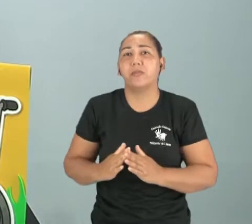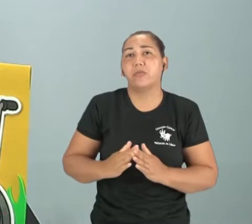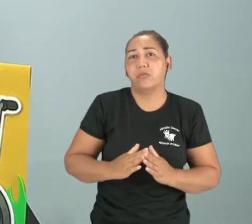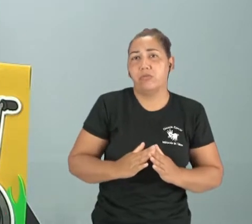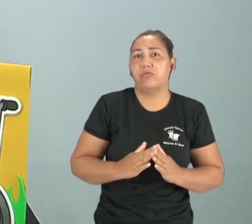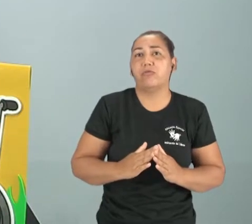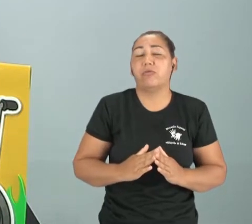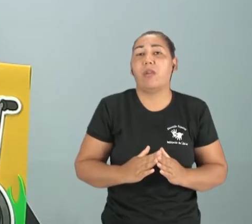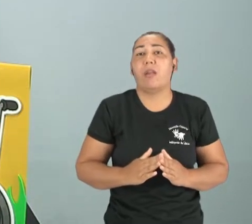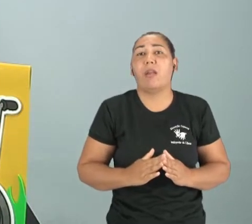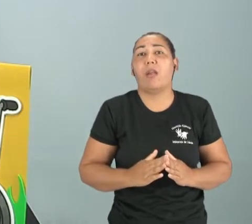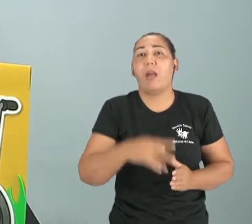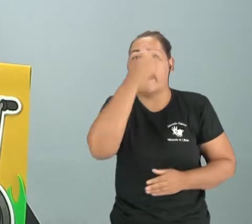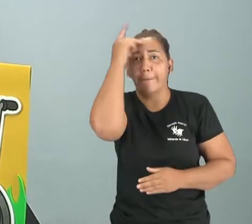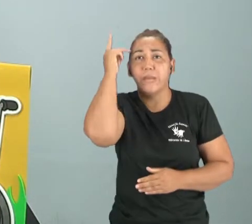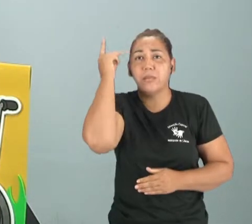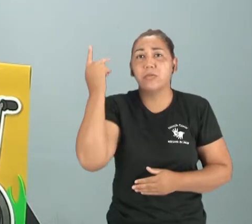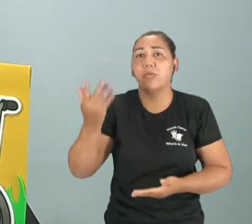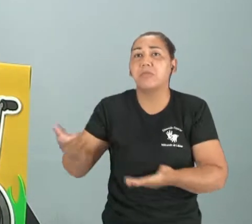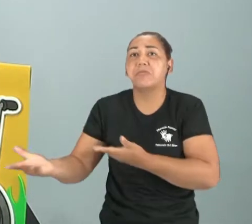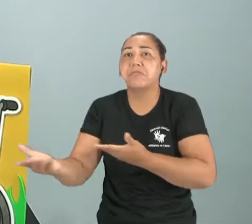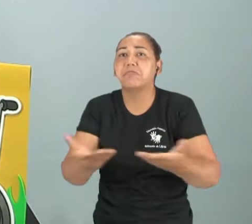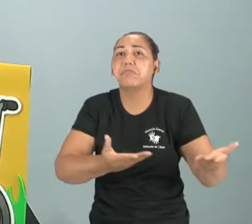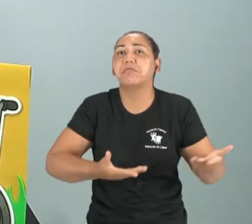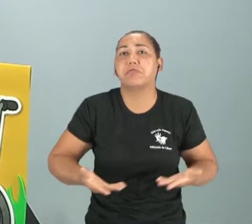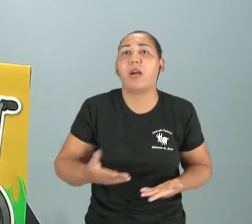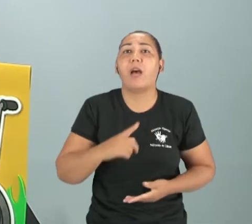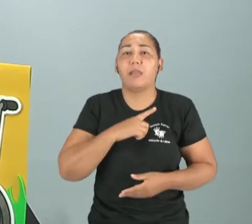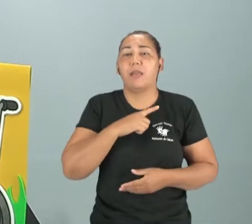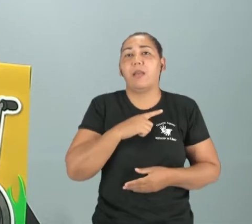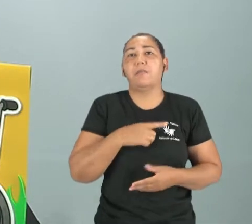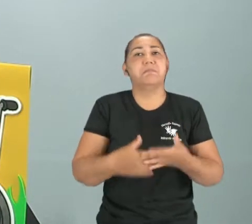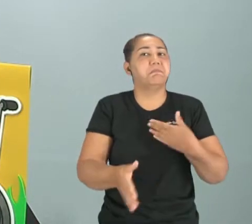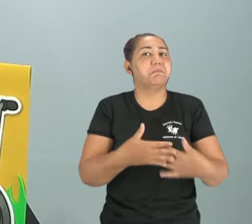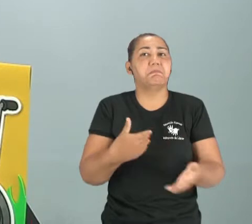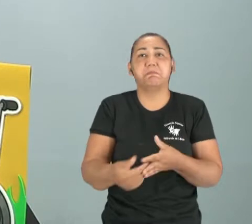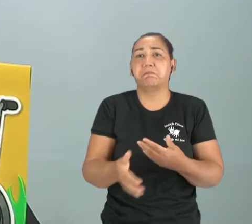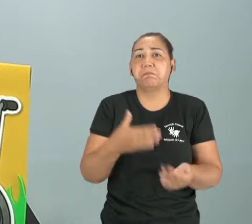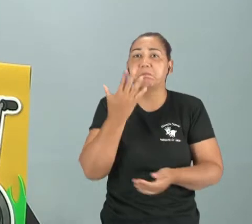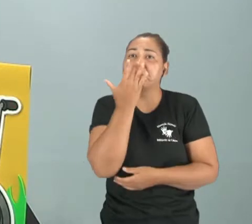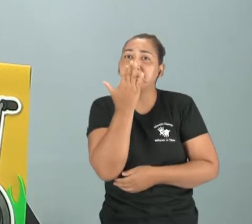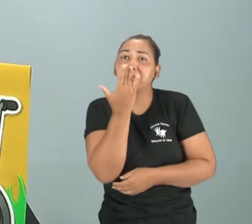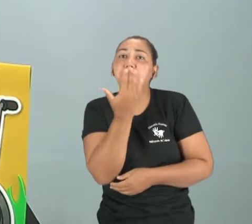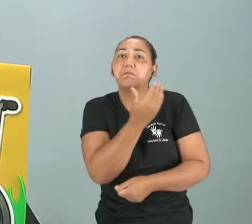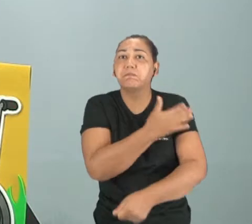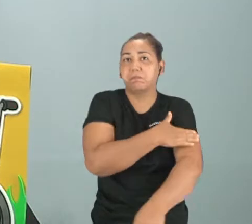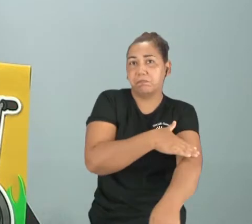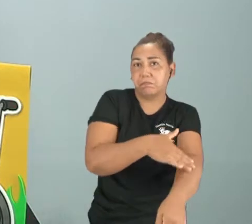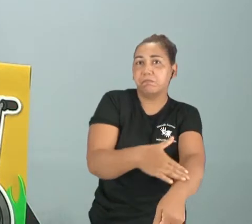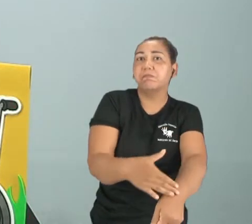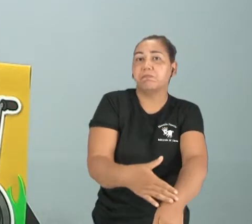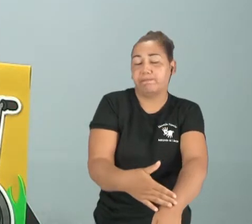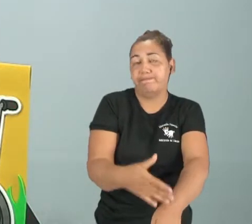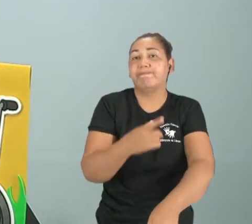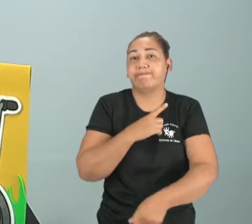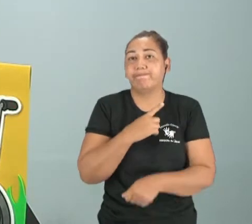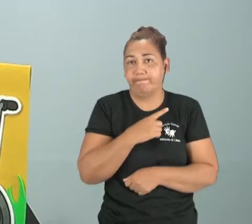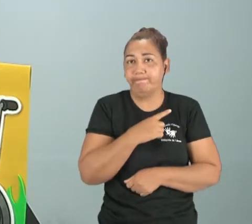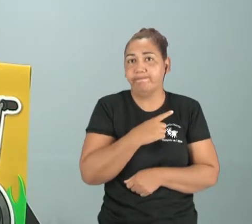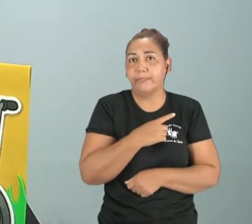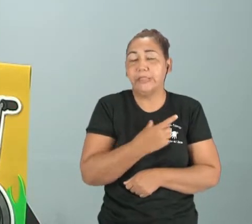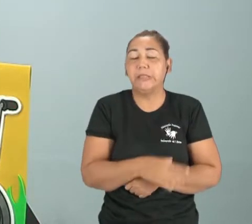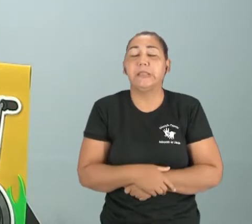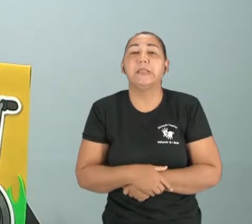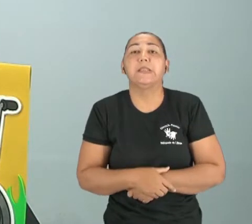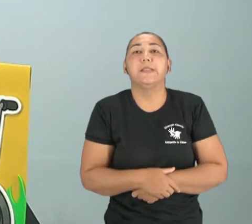redor, também tem. Independente da cor que nós temos. Então,